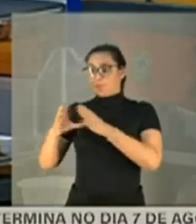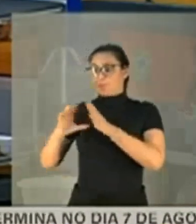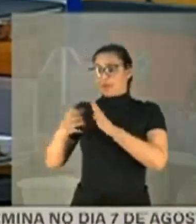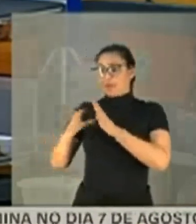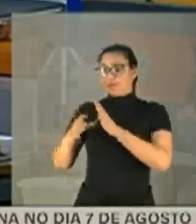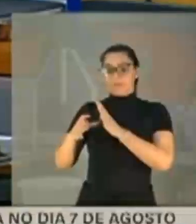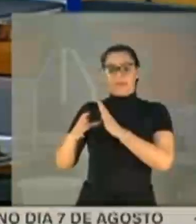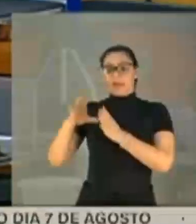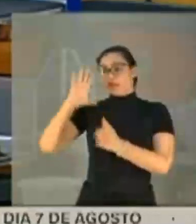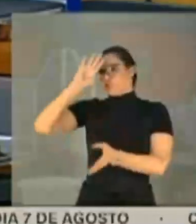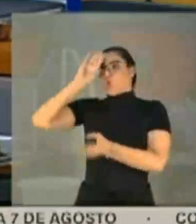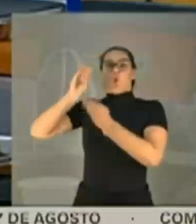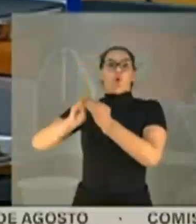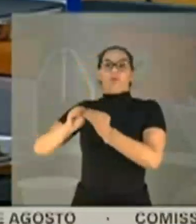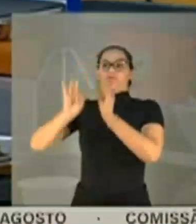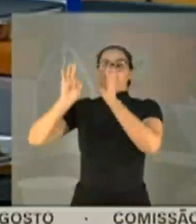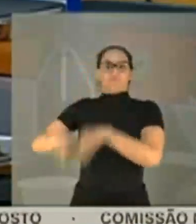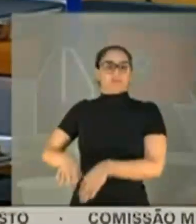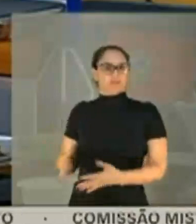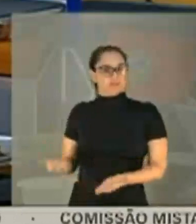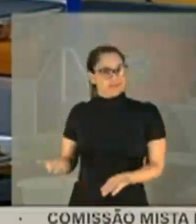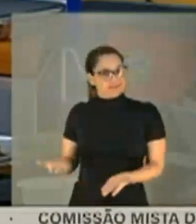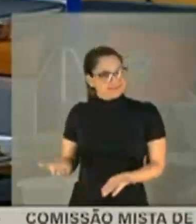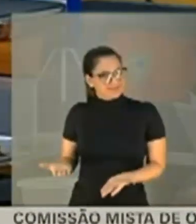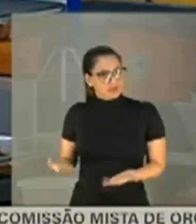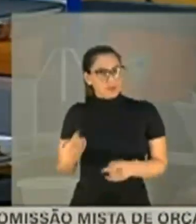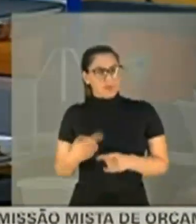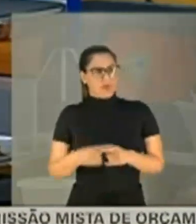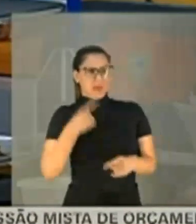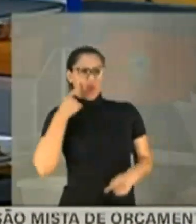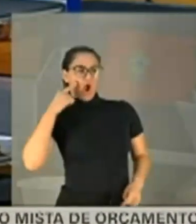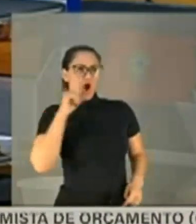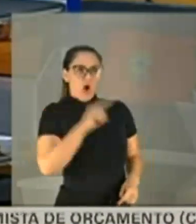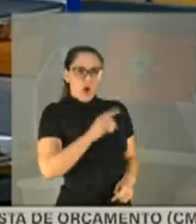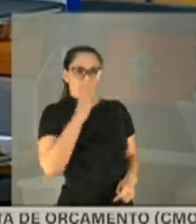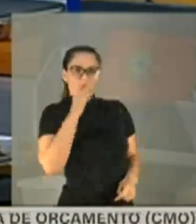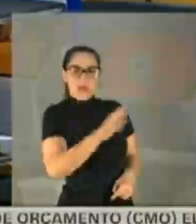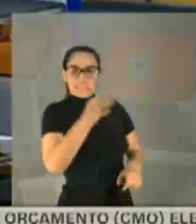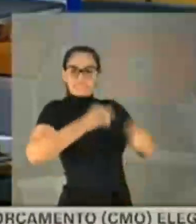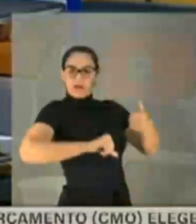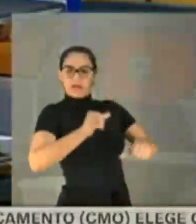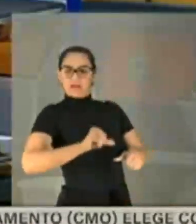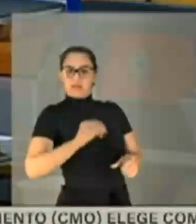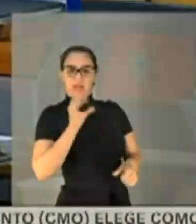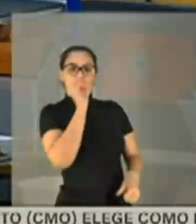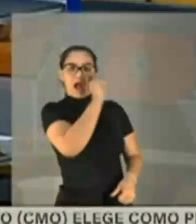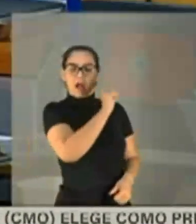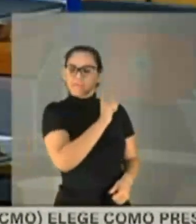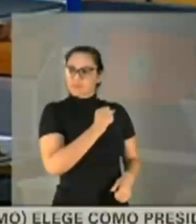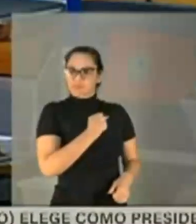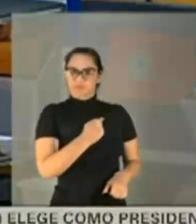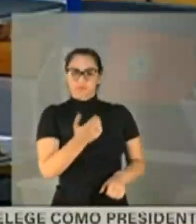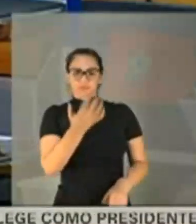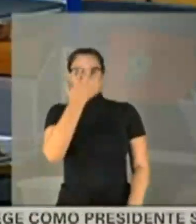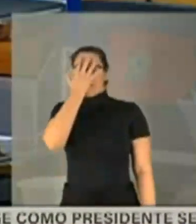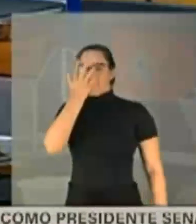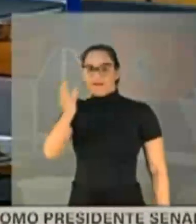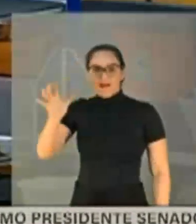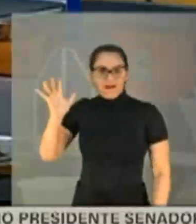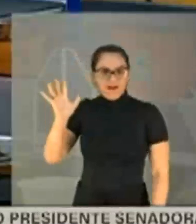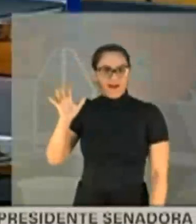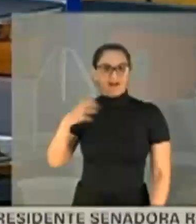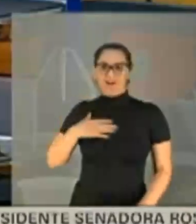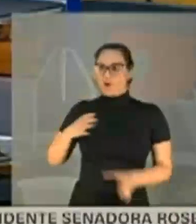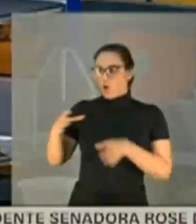de conclusão já, né? Porque o pré-julgamento é algo que está muito na cara de todo mundo aqui, a parcialidade,